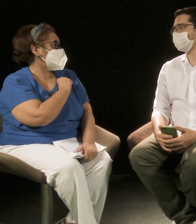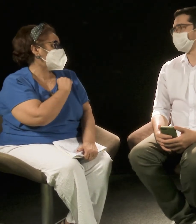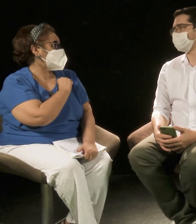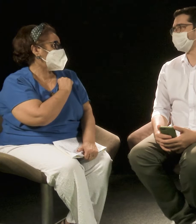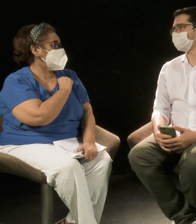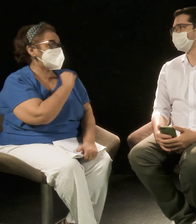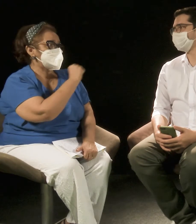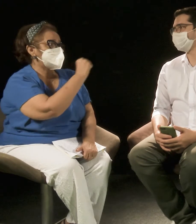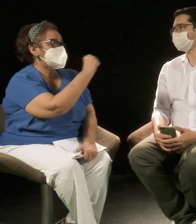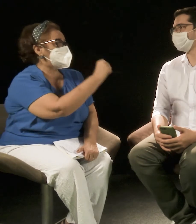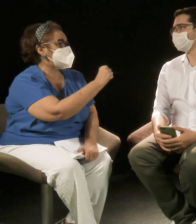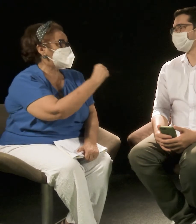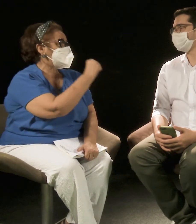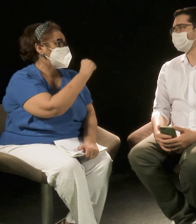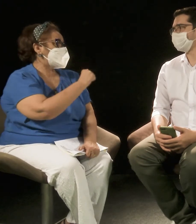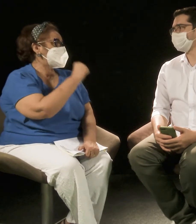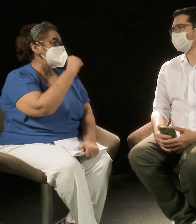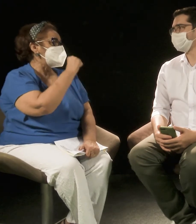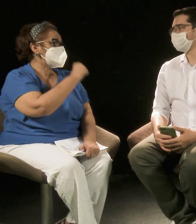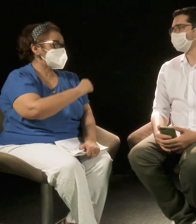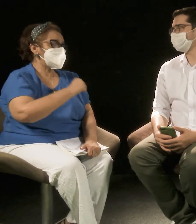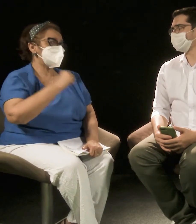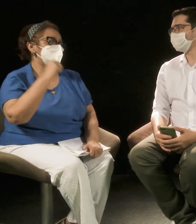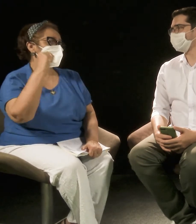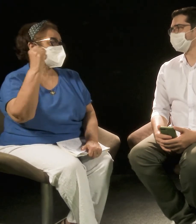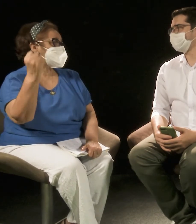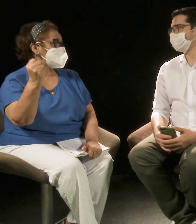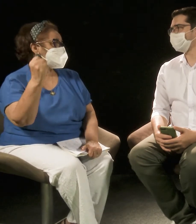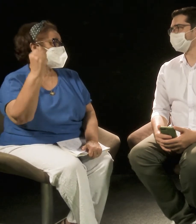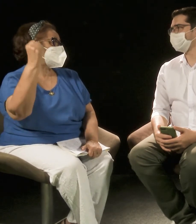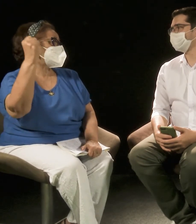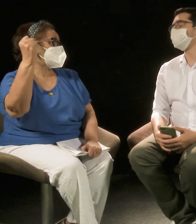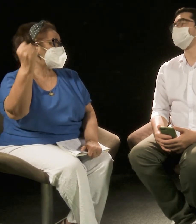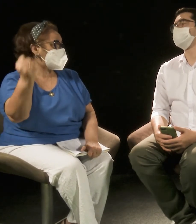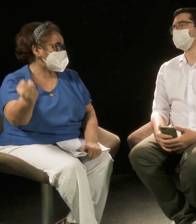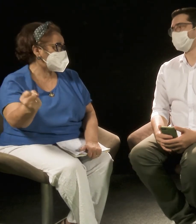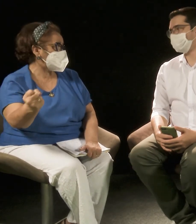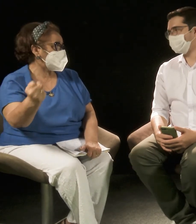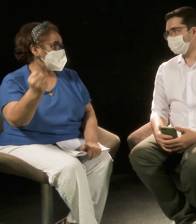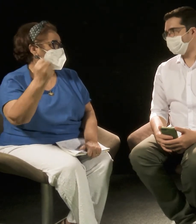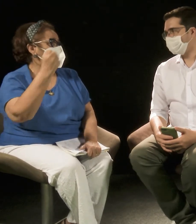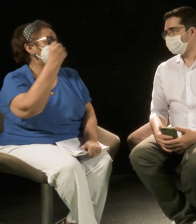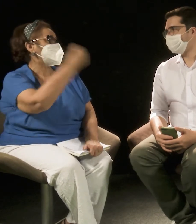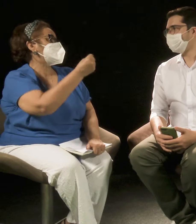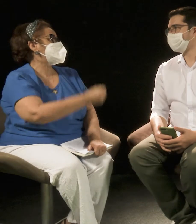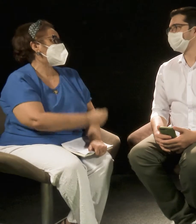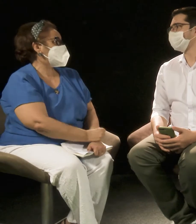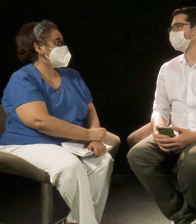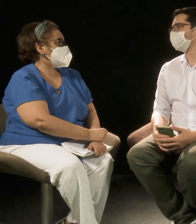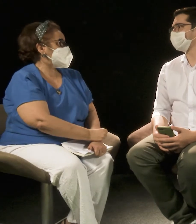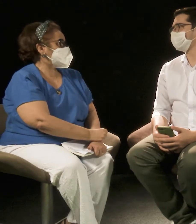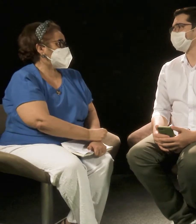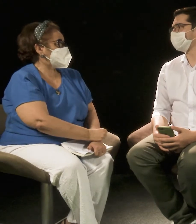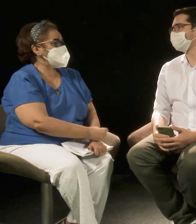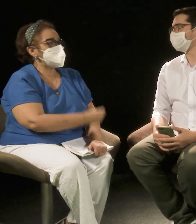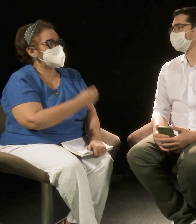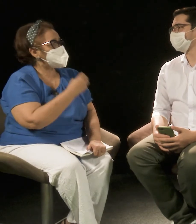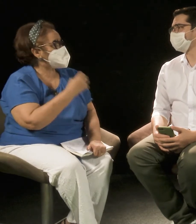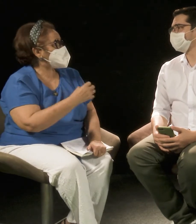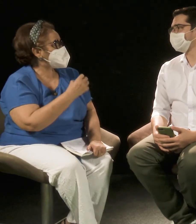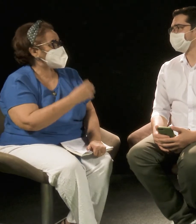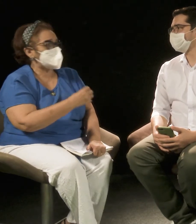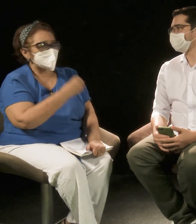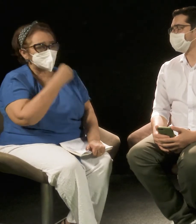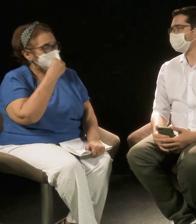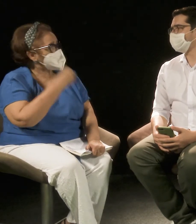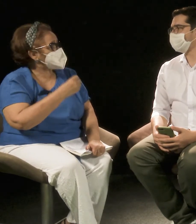envolver. Porque é difícil admitir que é o tio, é o compadre, e acreditar na criança. A gente ouviu